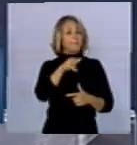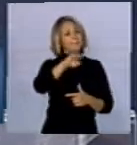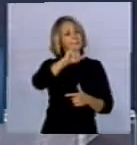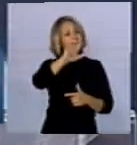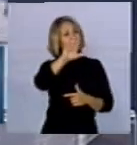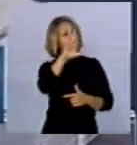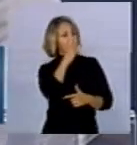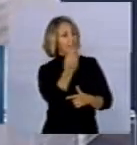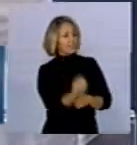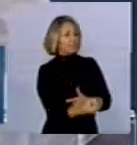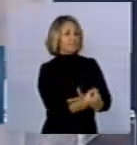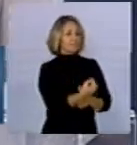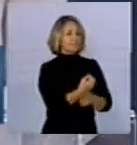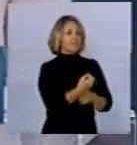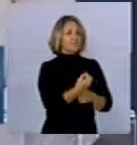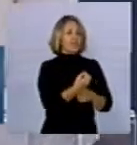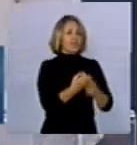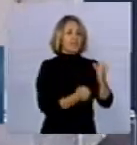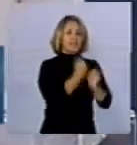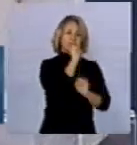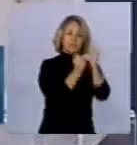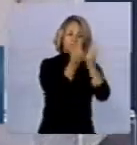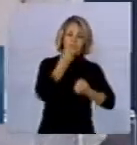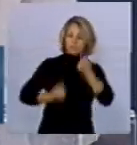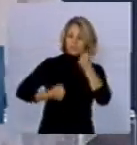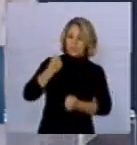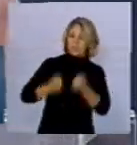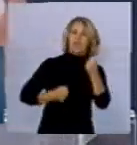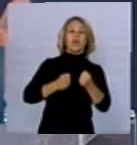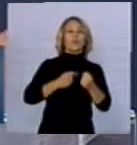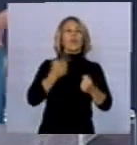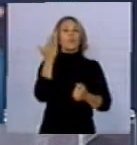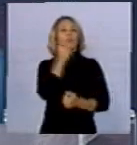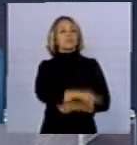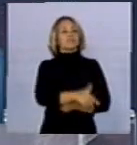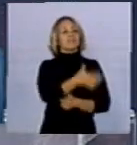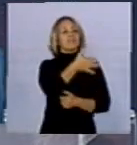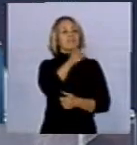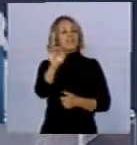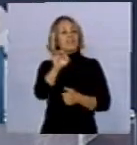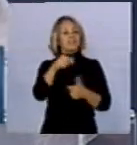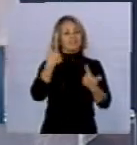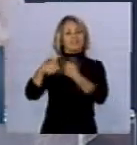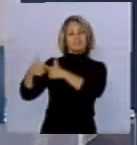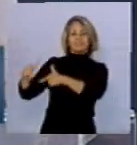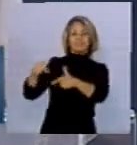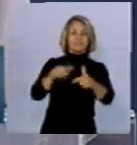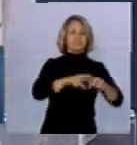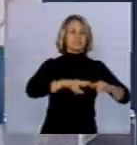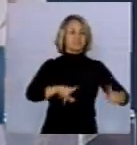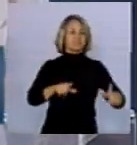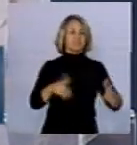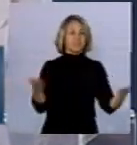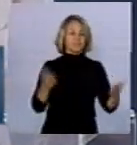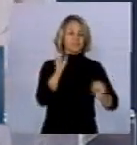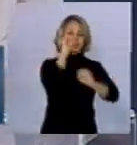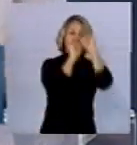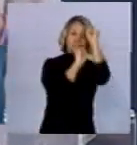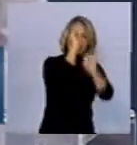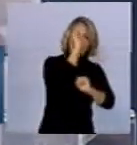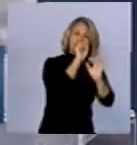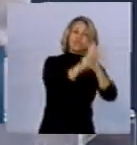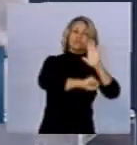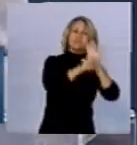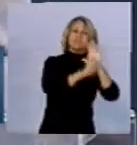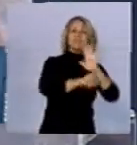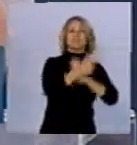automobilística gera 10 empregos Então essa é a indústria do século 21 e